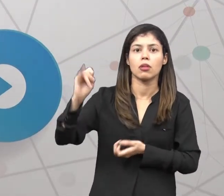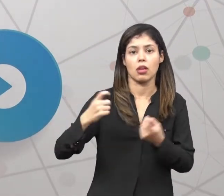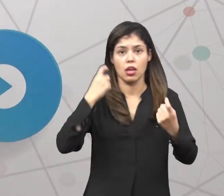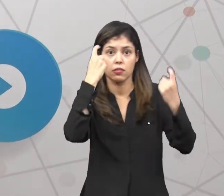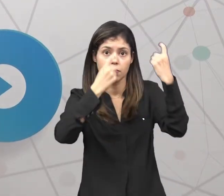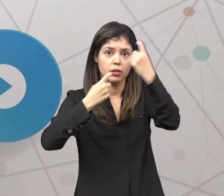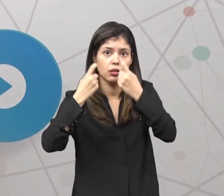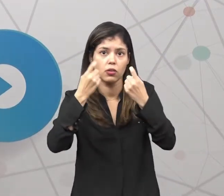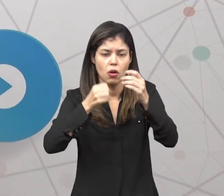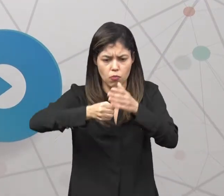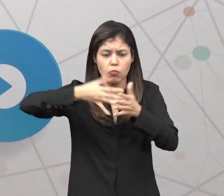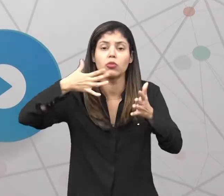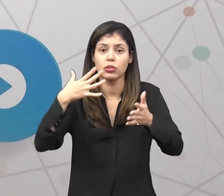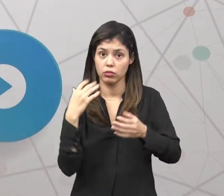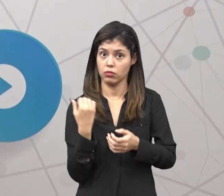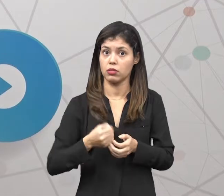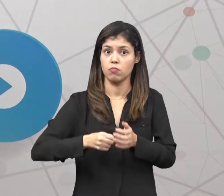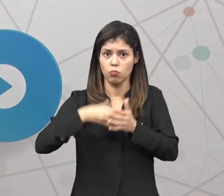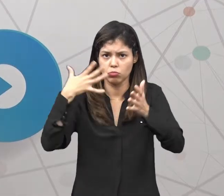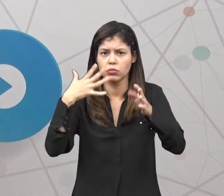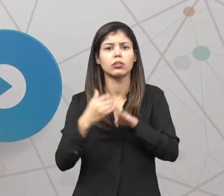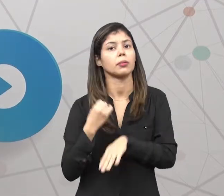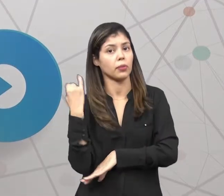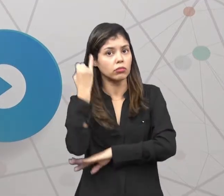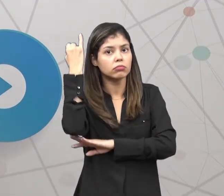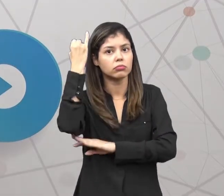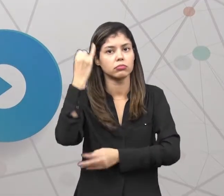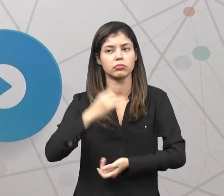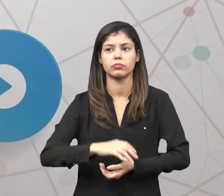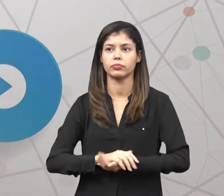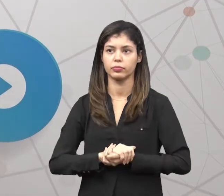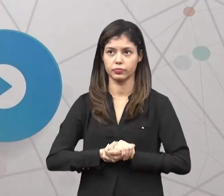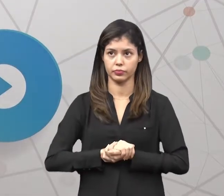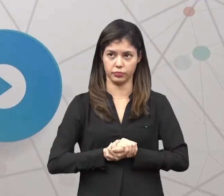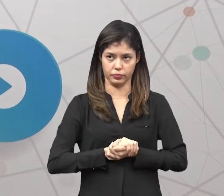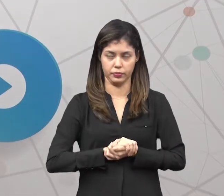é muito, muito, muito importante.